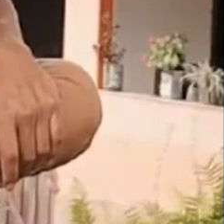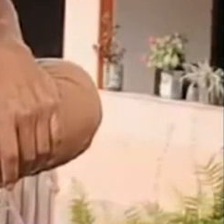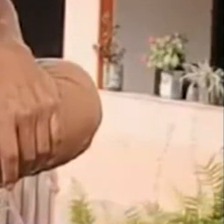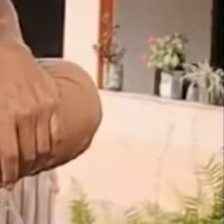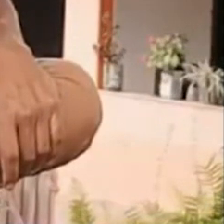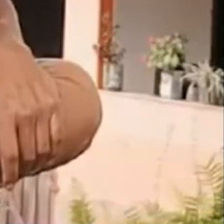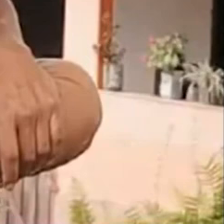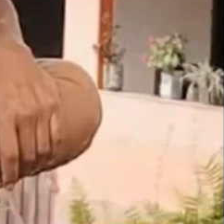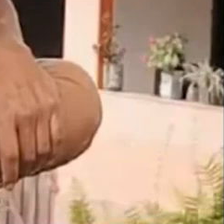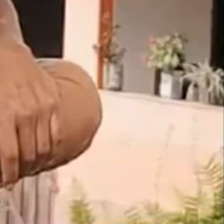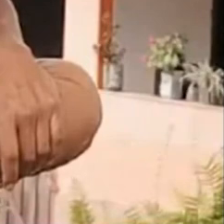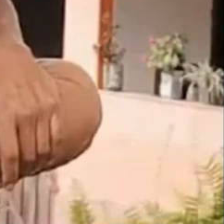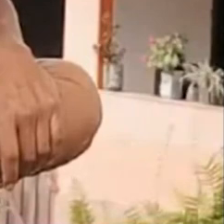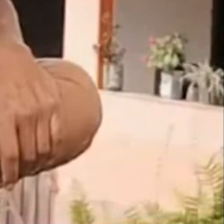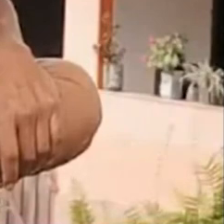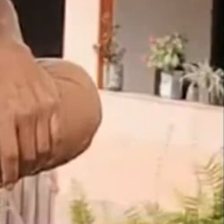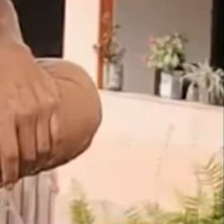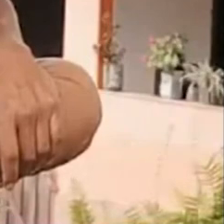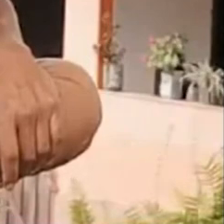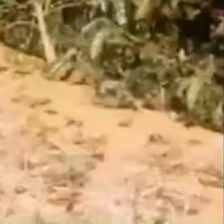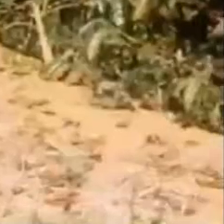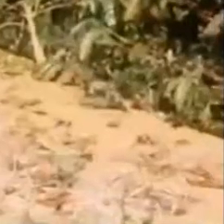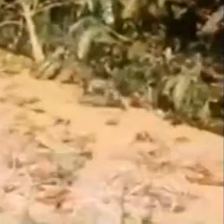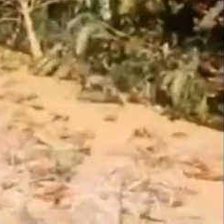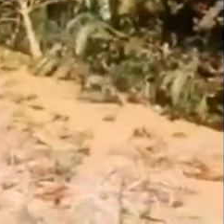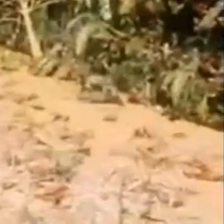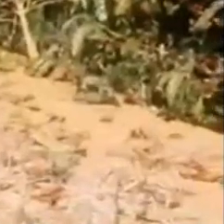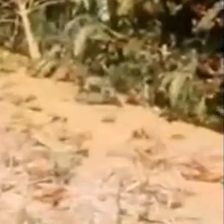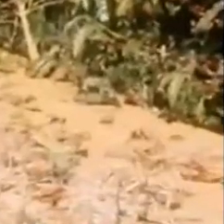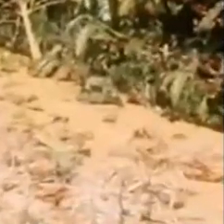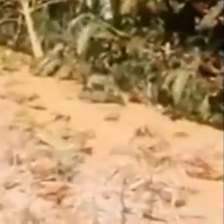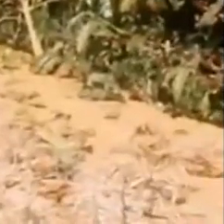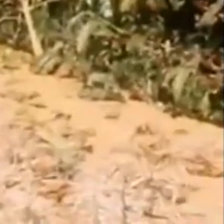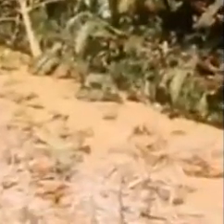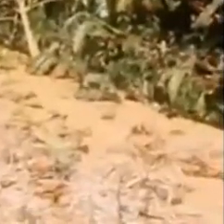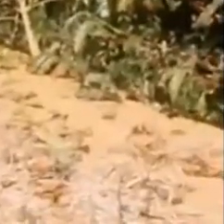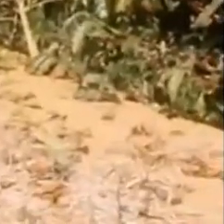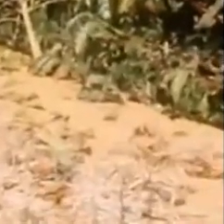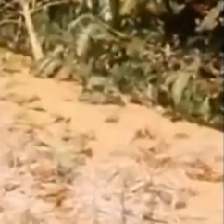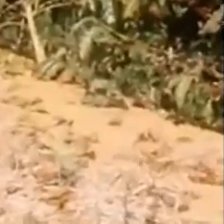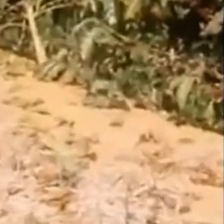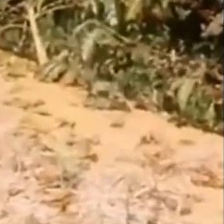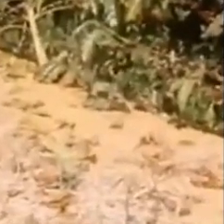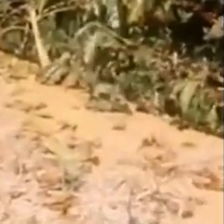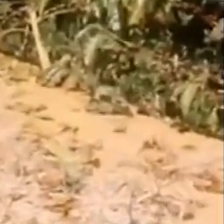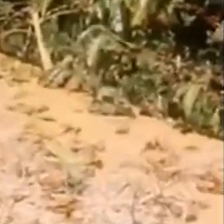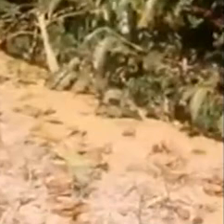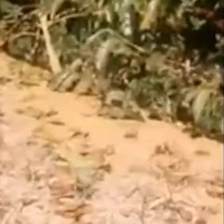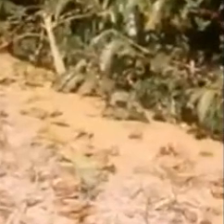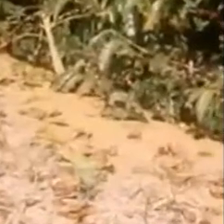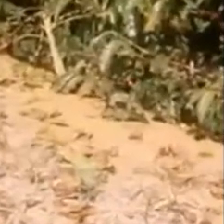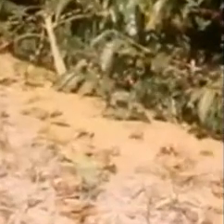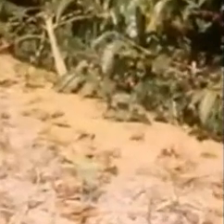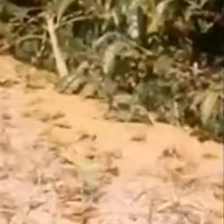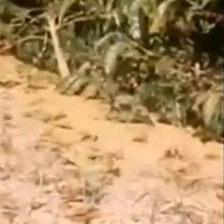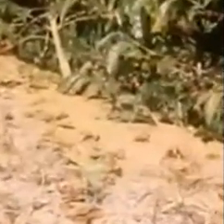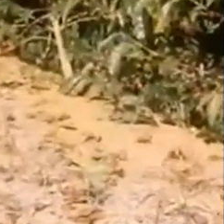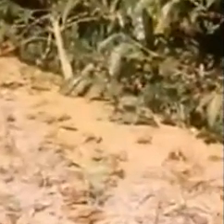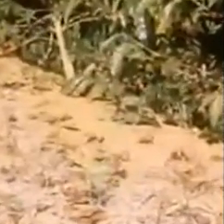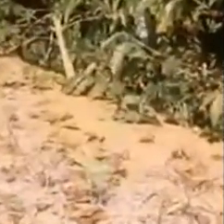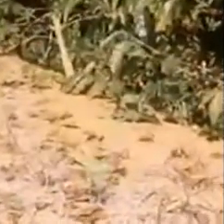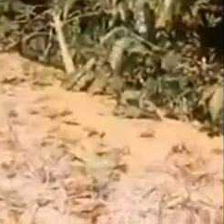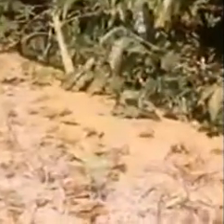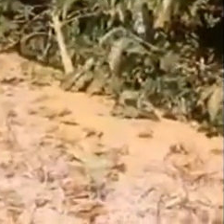custeio do país do estado do município então o jovem tá saindo do meio Rural né indo paraas cidades